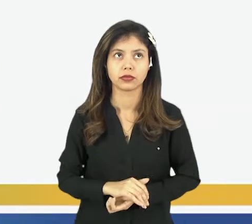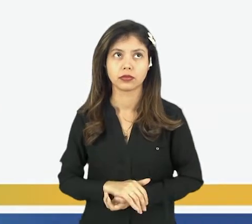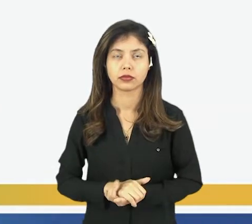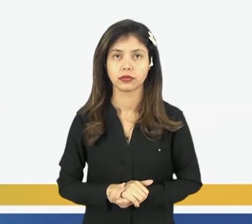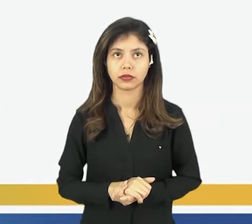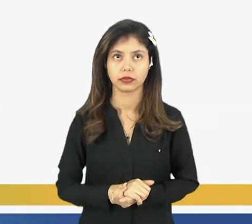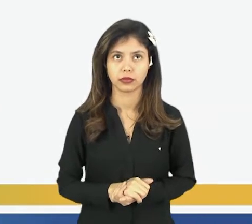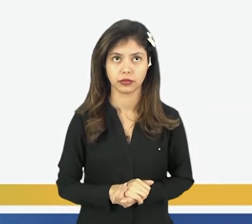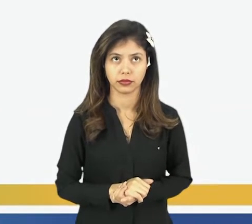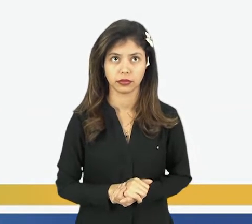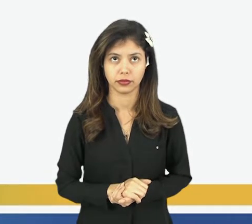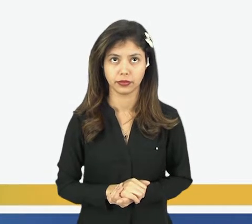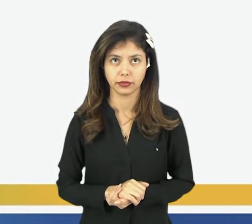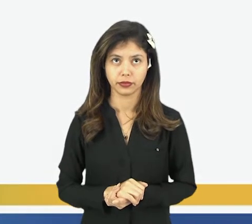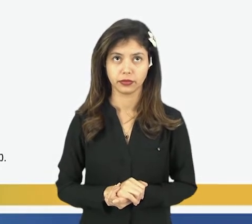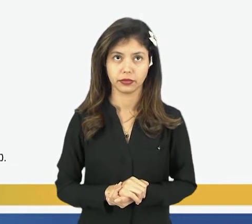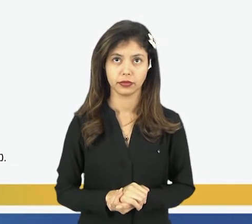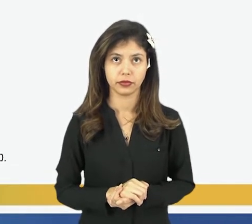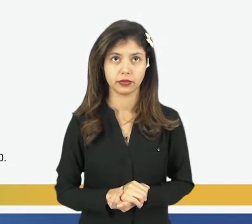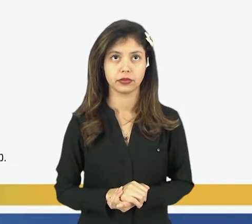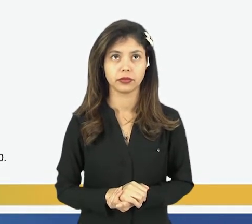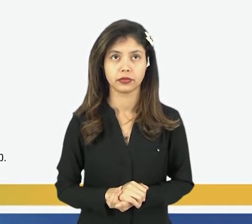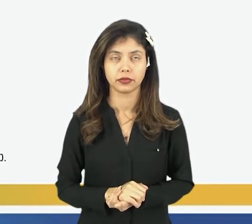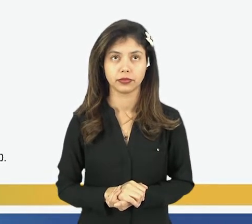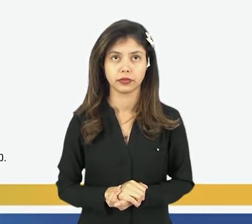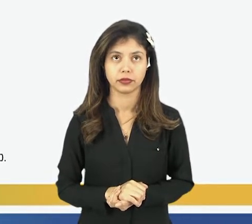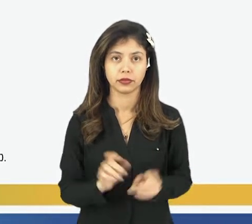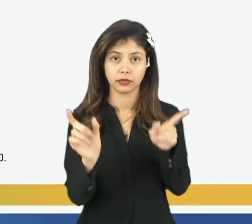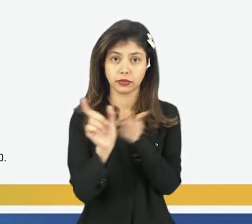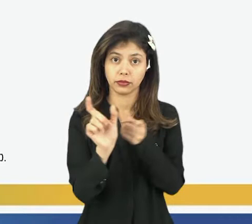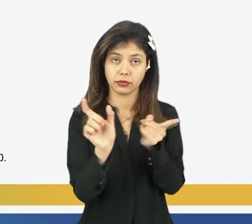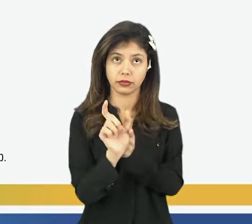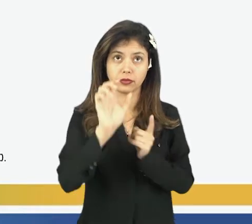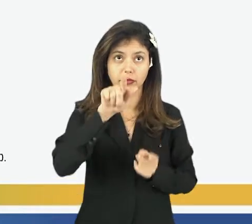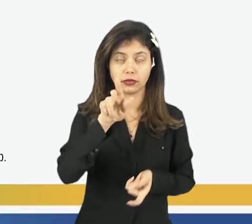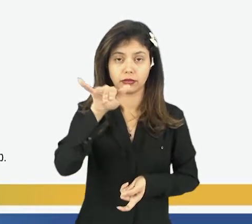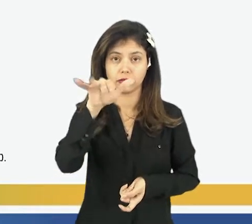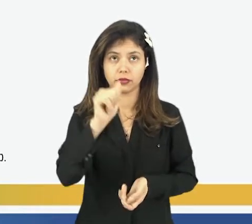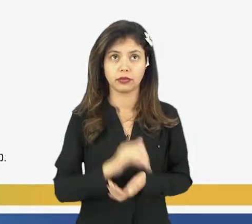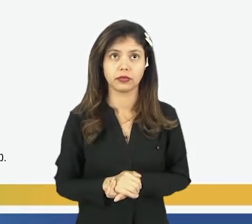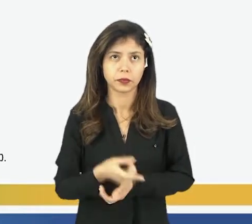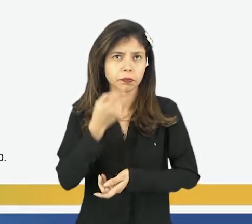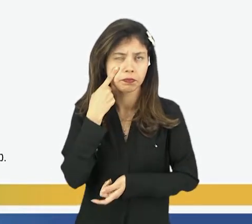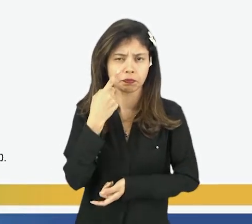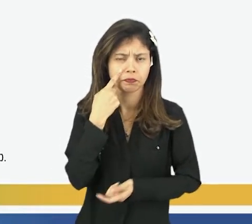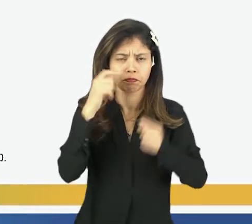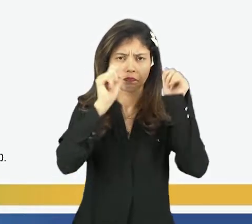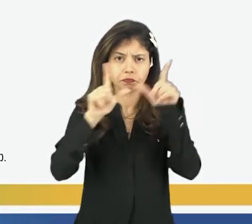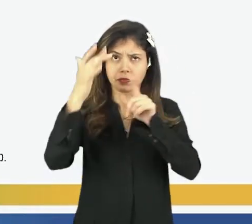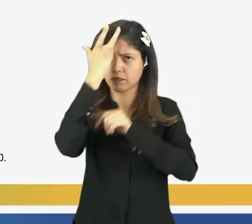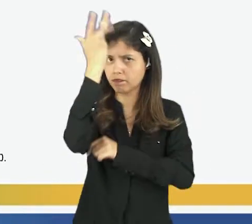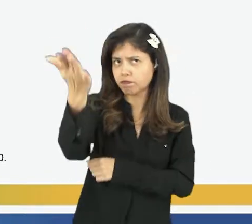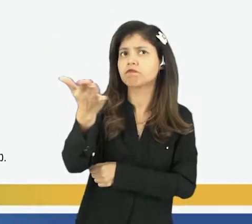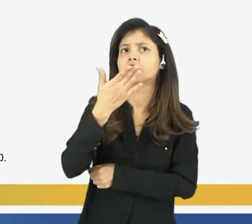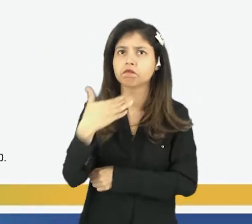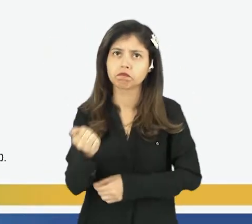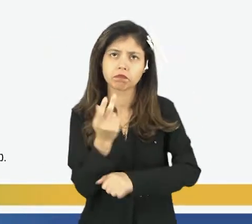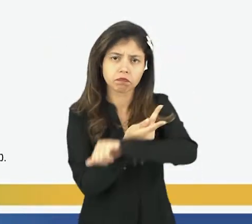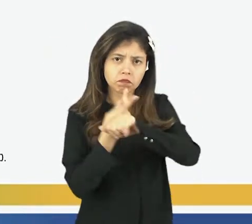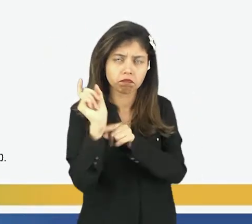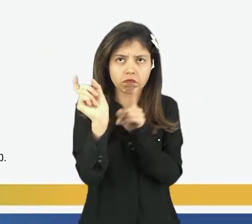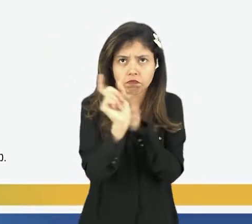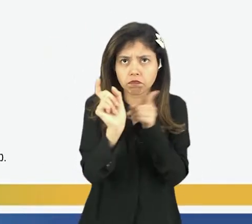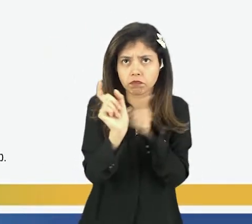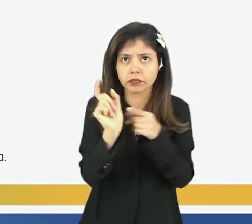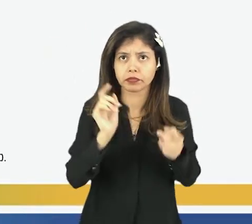poder explicar melhor para você. Vamos lá. Olha só, palavra guia. Observe que para facilitar a procura